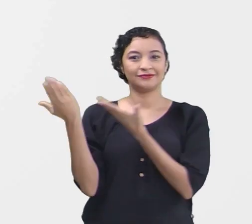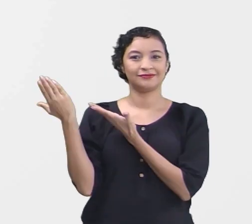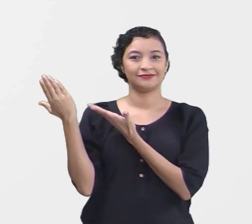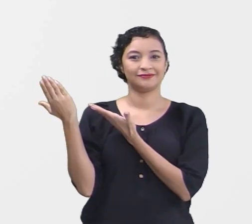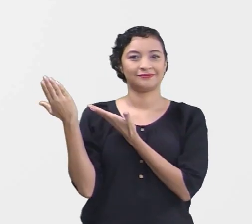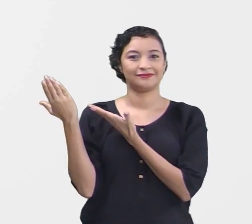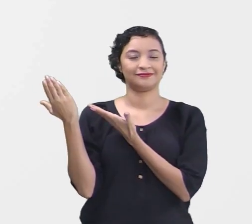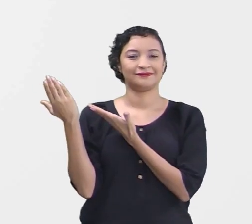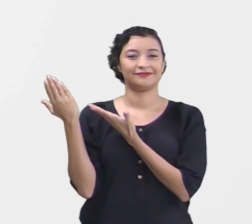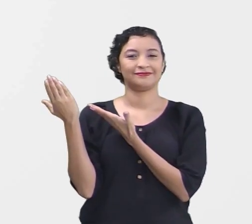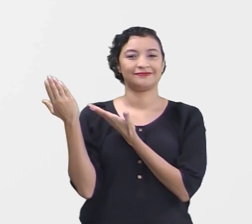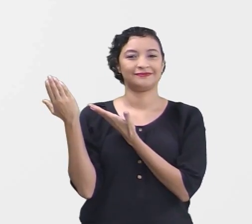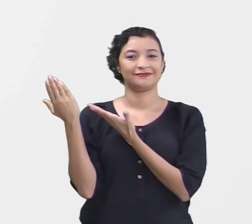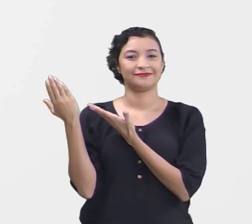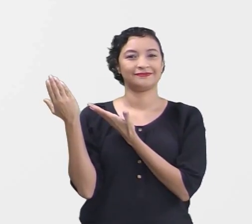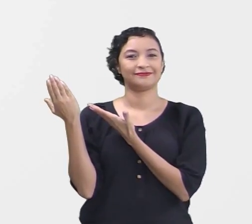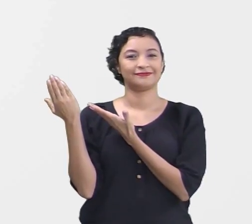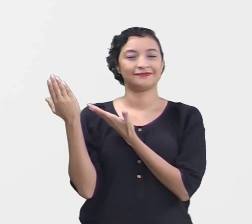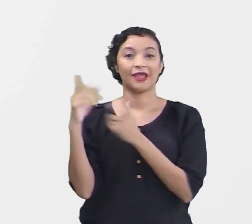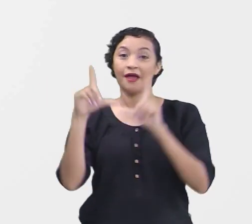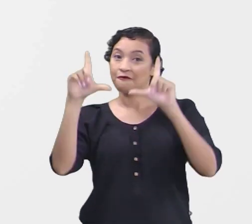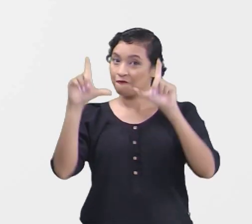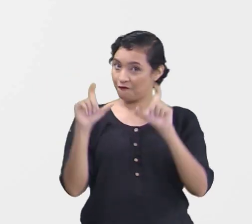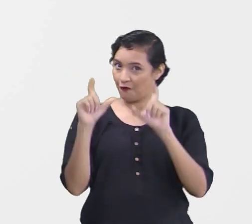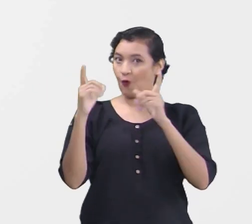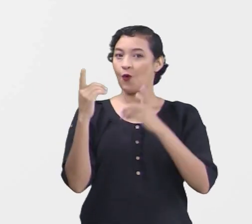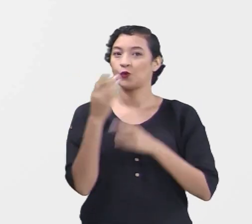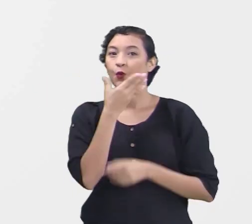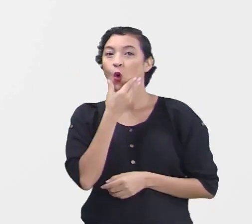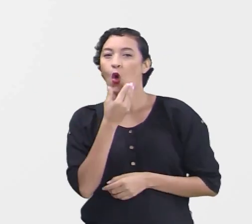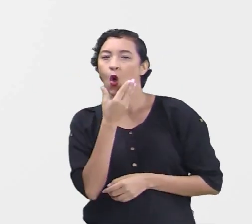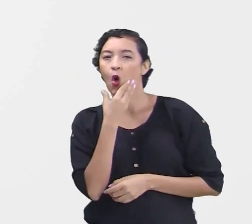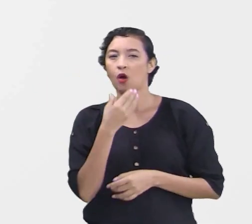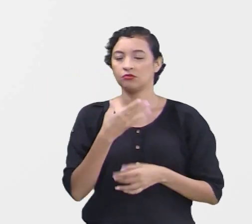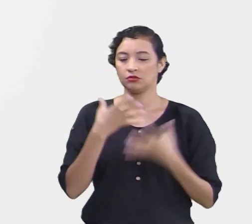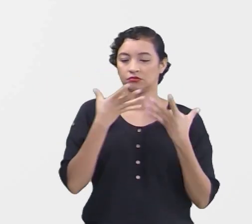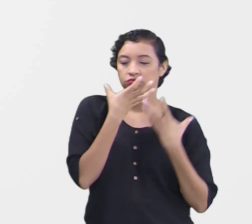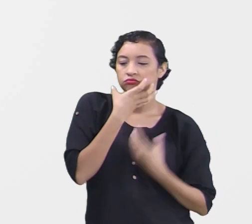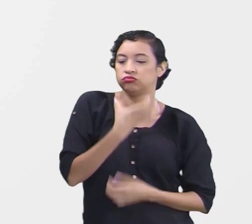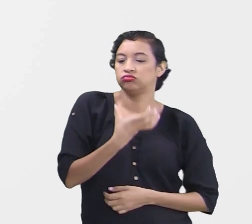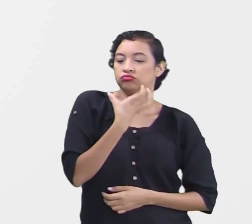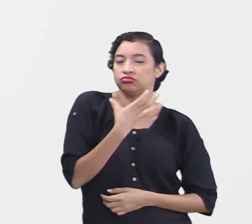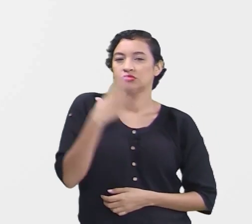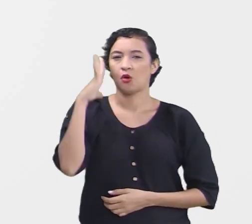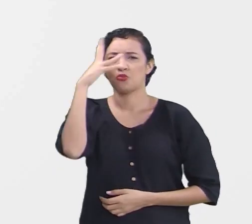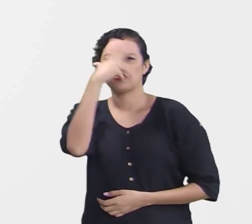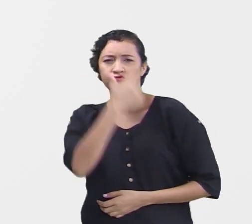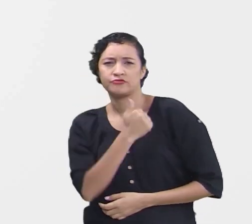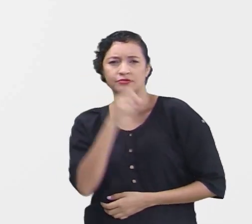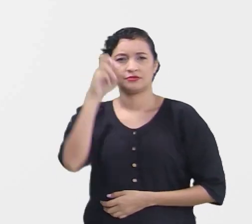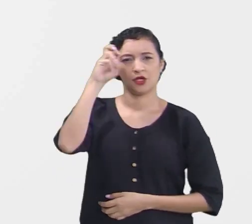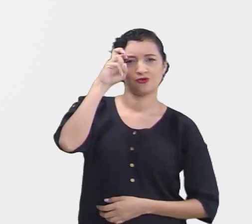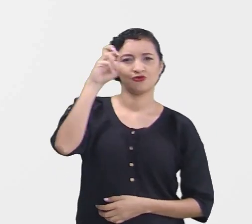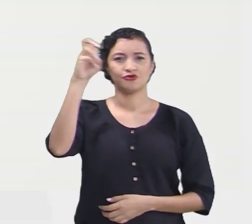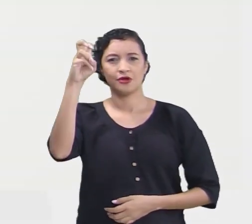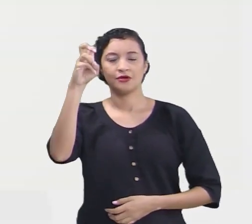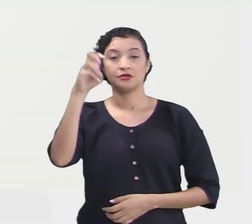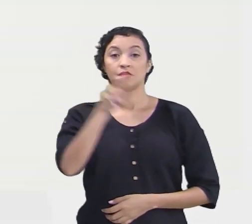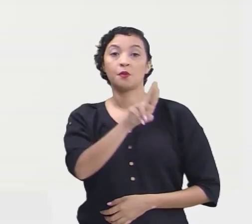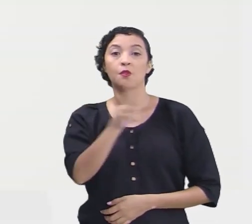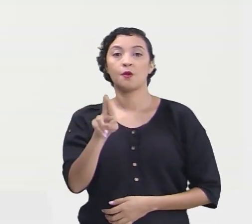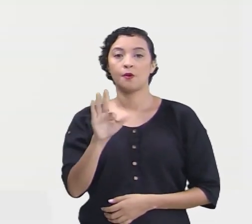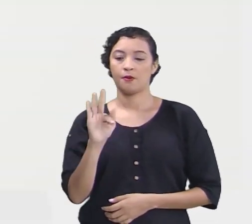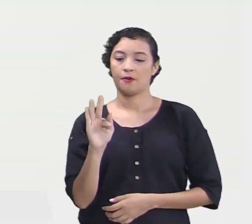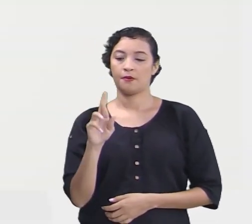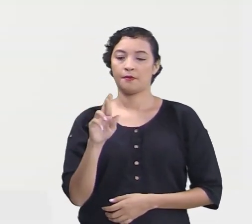Opa! Aí sim. Aí o nosso homem, barbudo, bonito, inteligente, esse era Francisco.